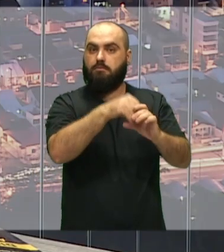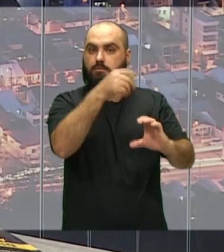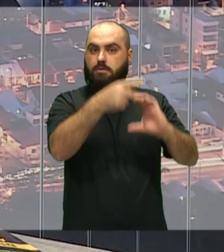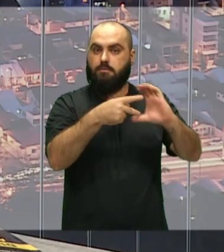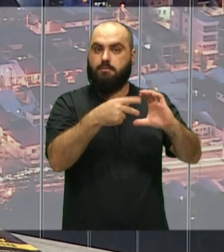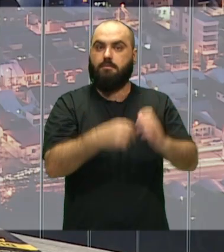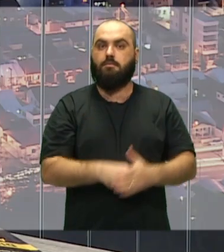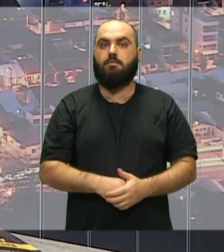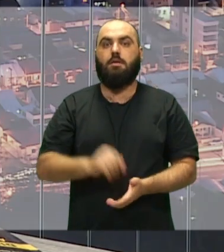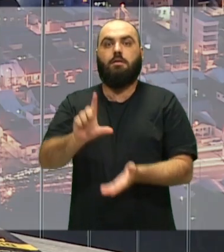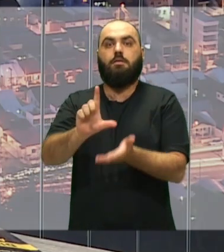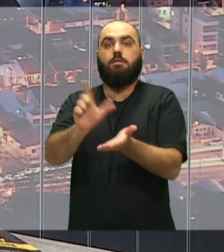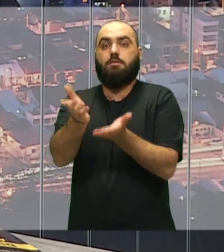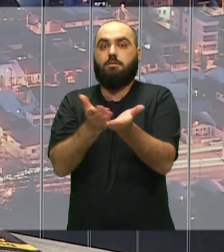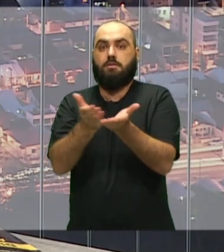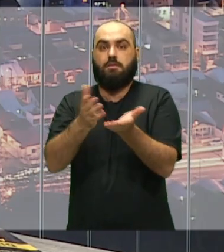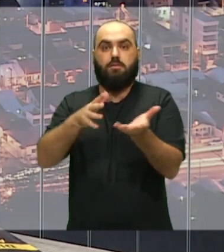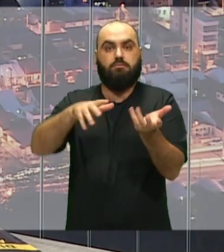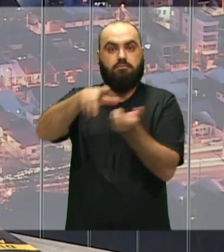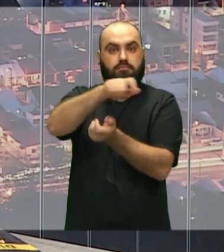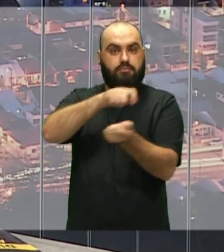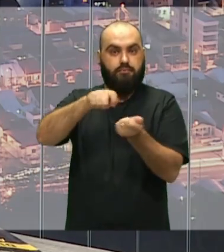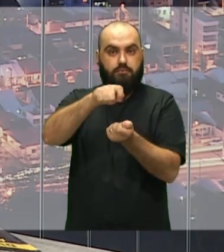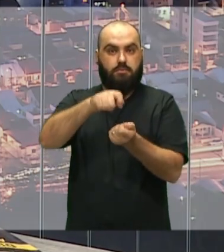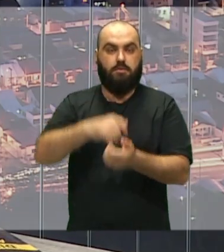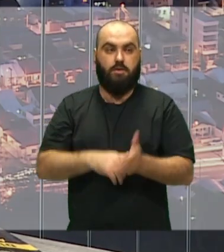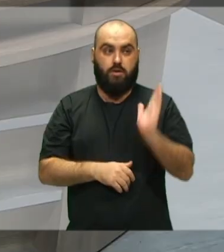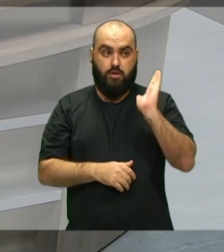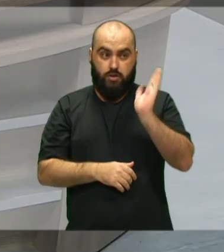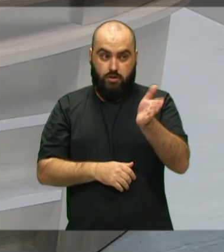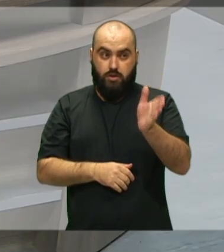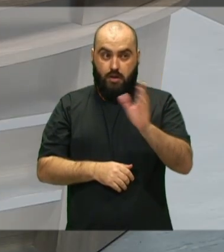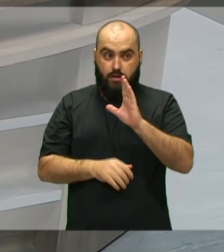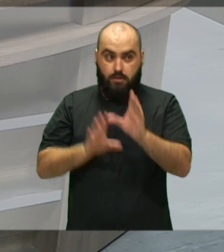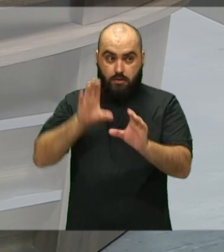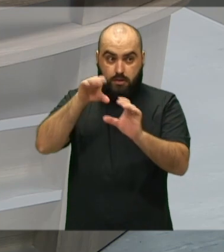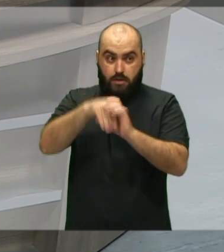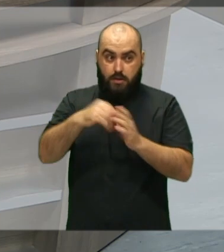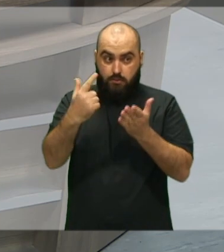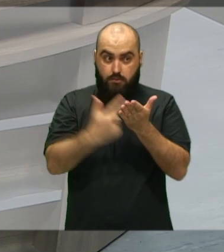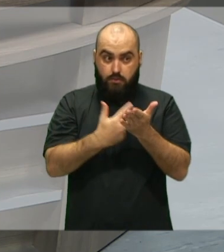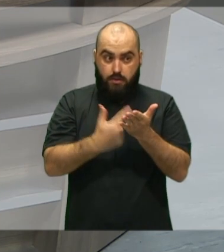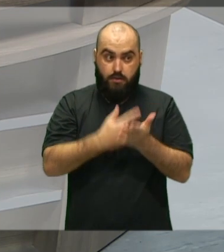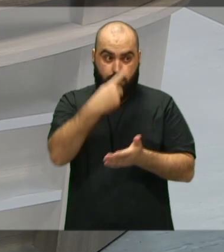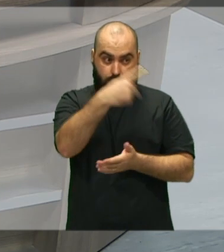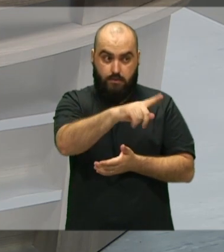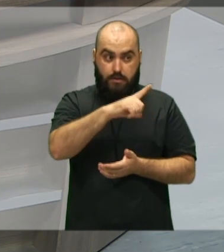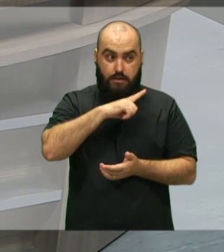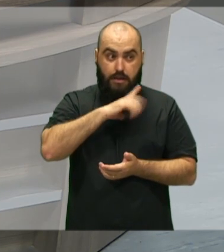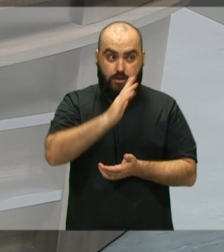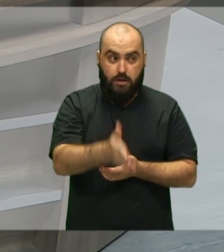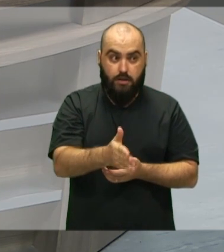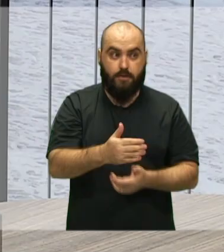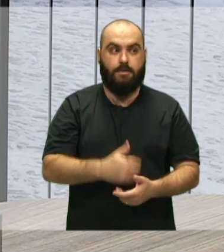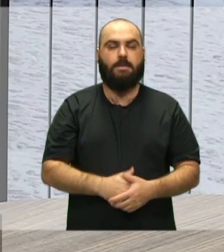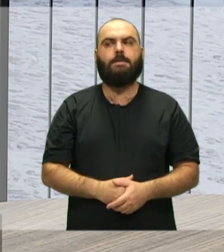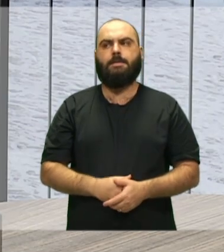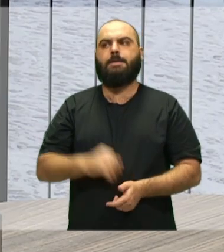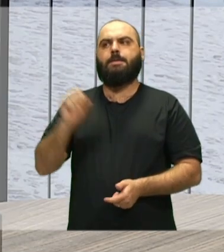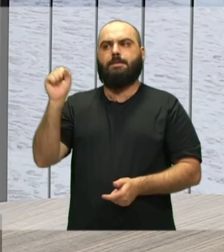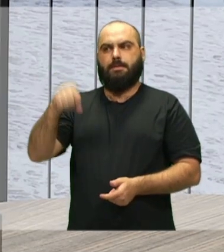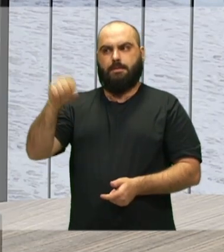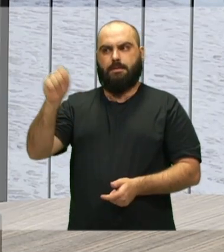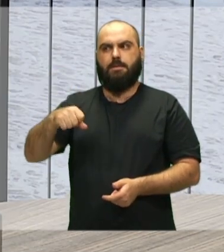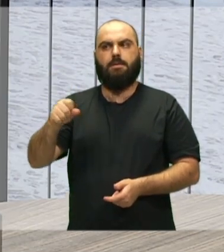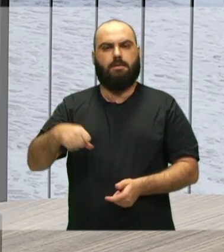é a licitação sustentável. Também já está contemplada aqui, um pedacinho aqui dentro do livro? É claro que tem. Quando a gente fala da nova lei de